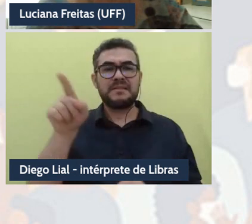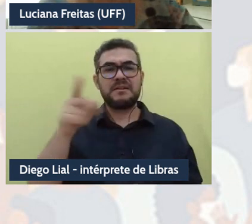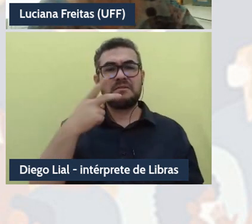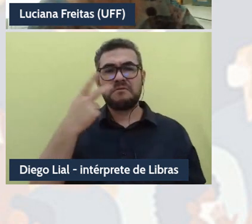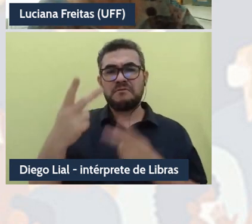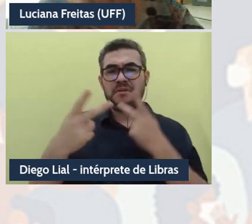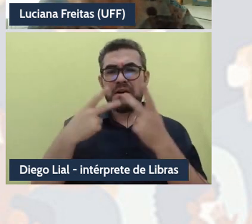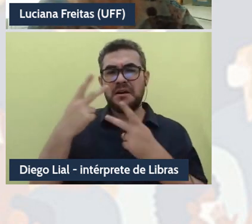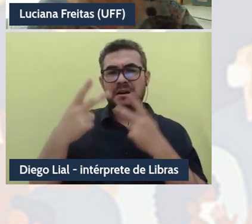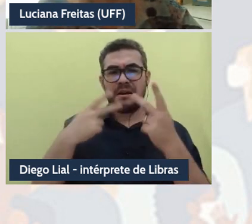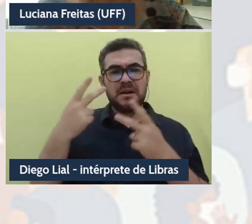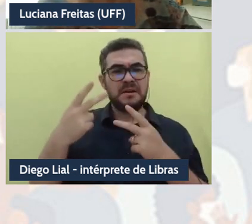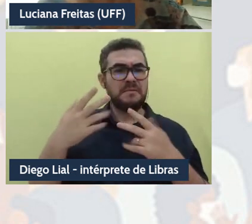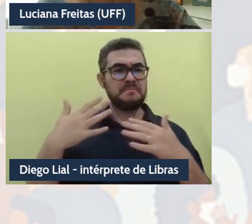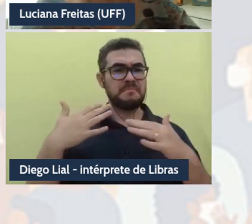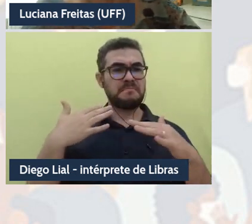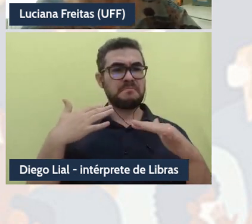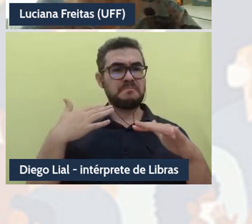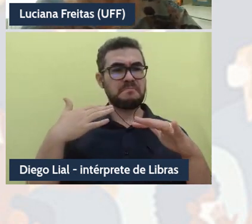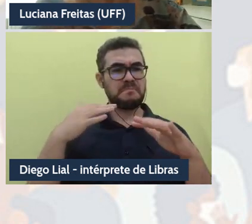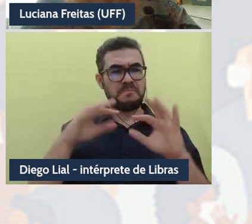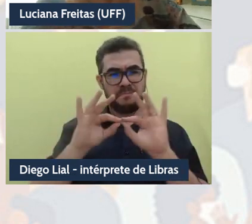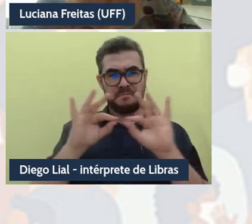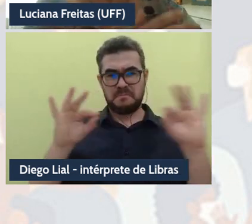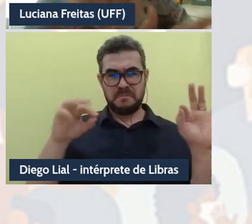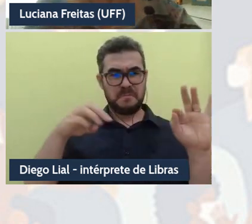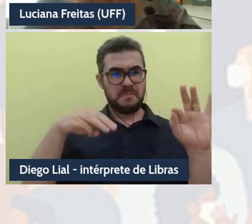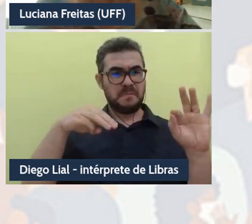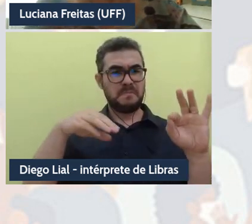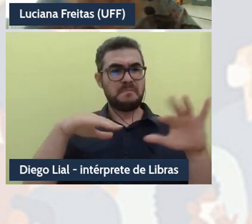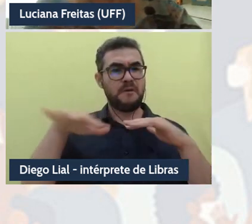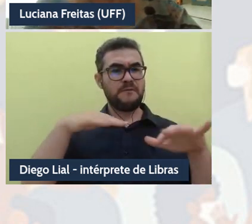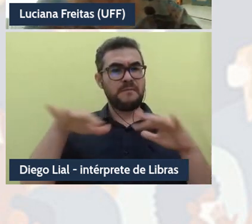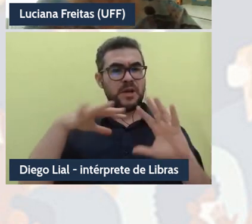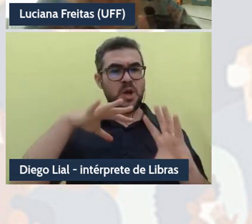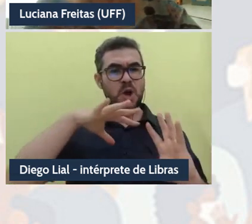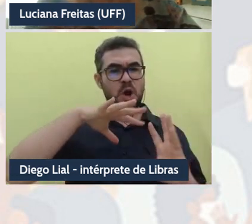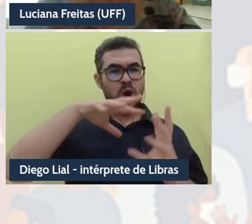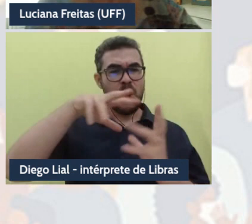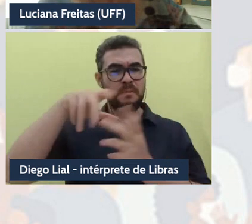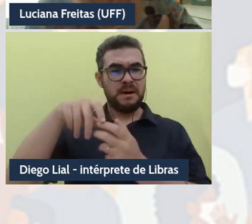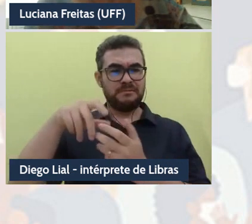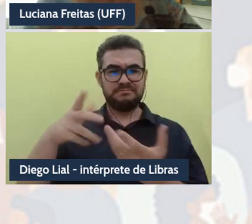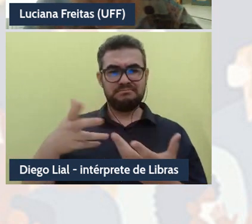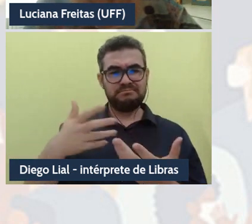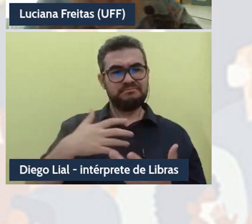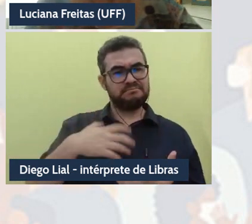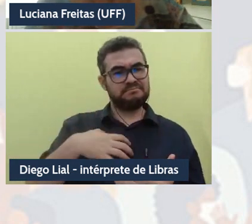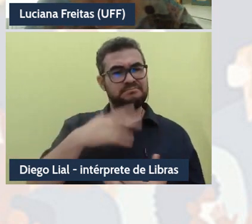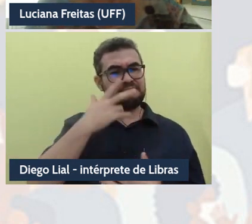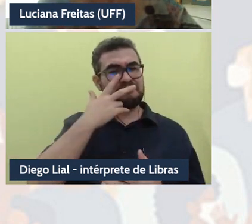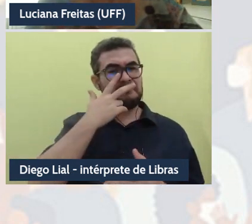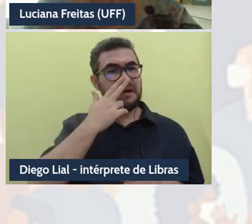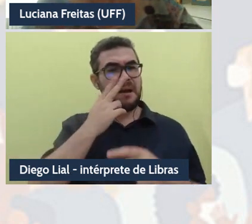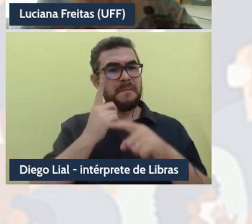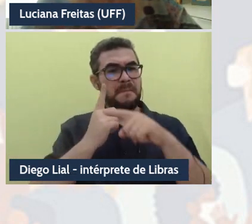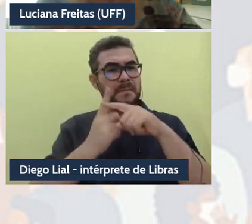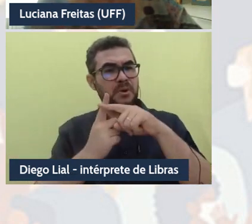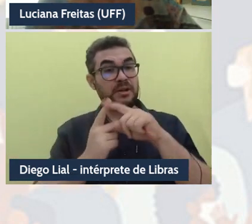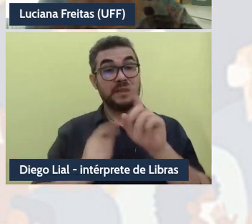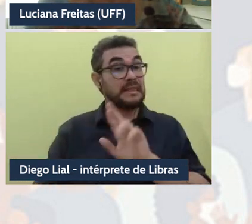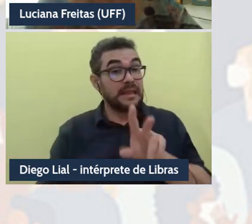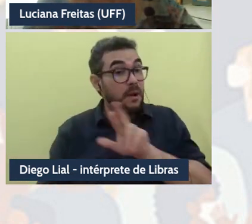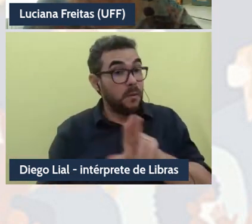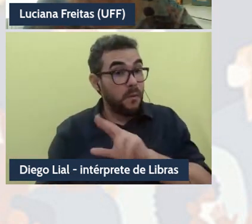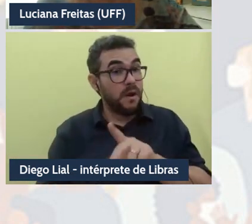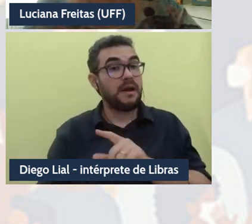alguma coisa boa, e não é, né? Nem eles dois opinam assim, nem grande parte,